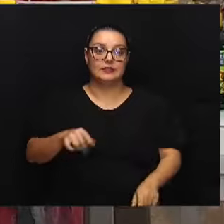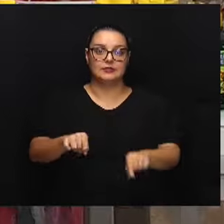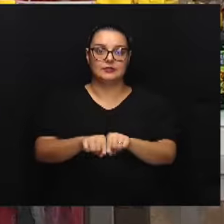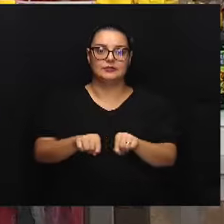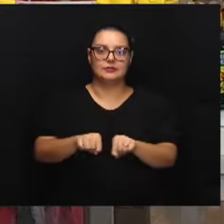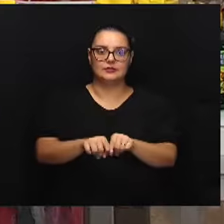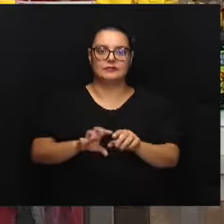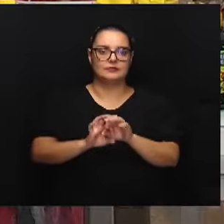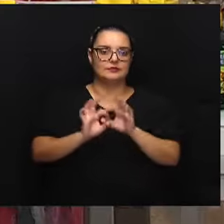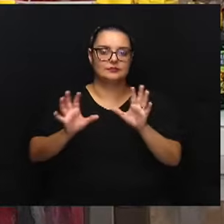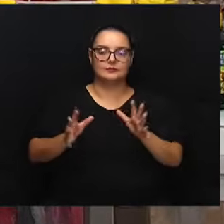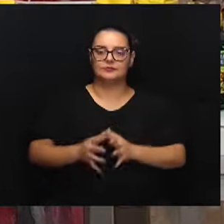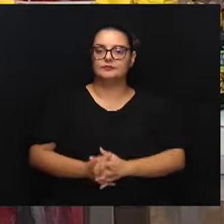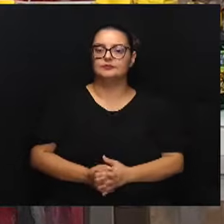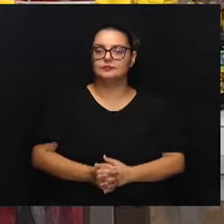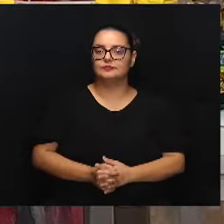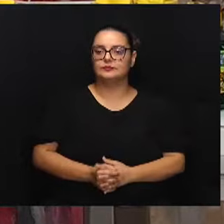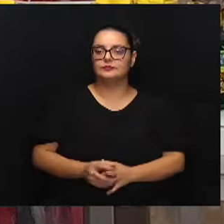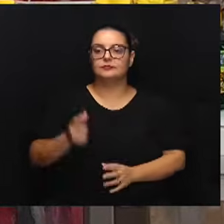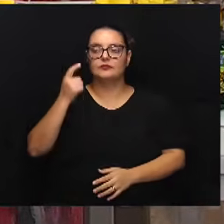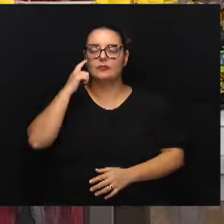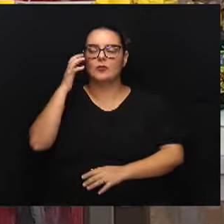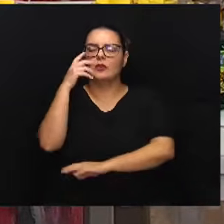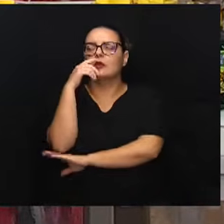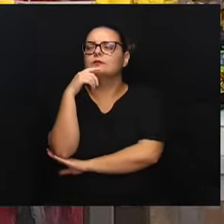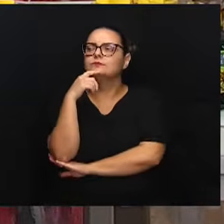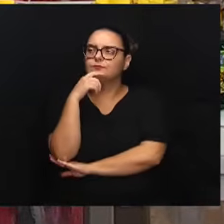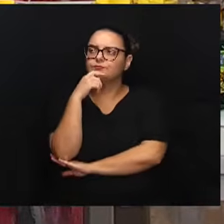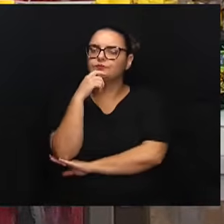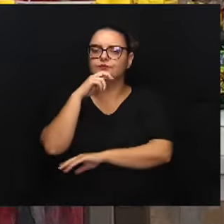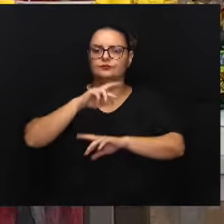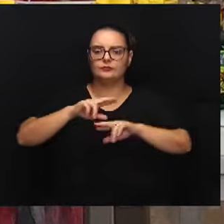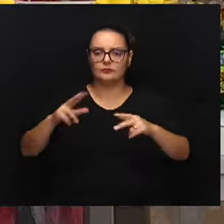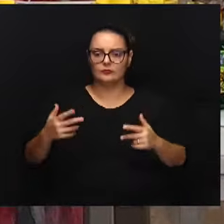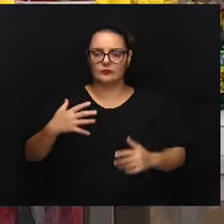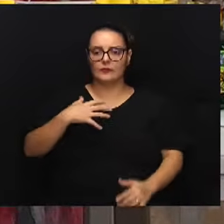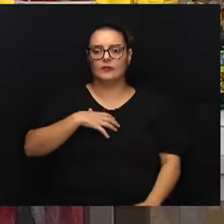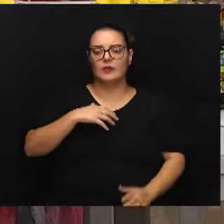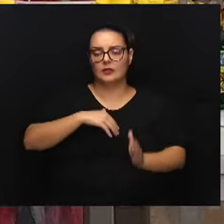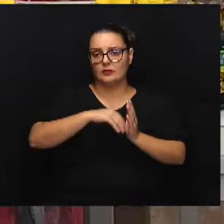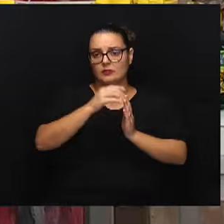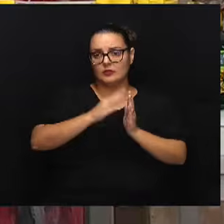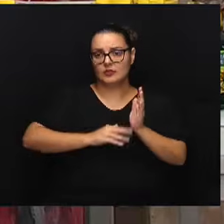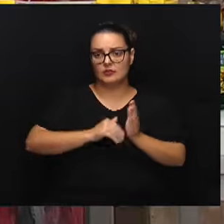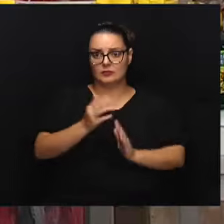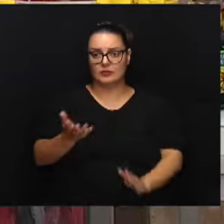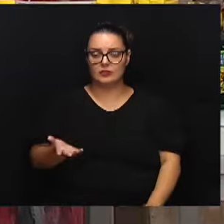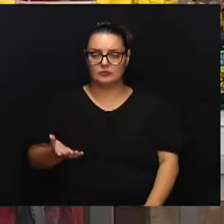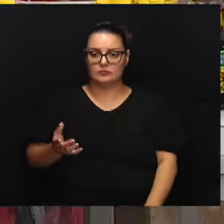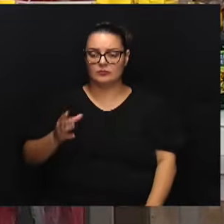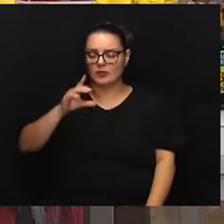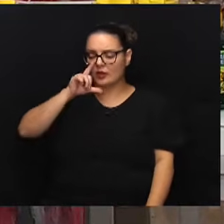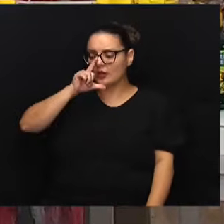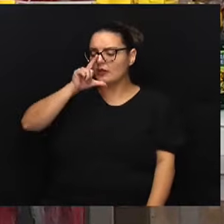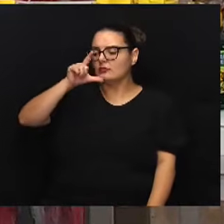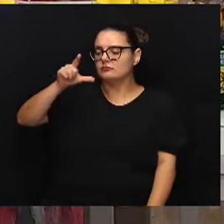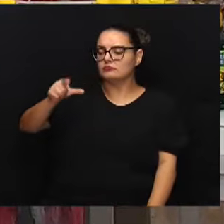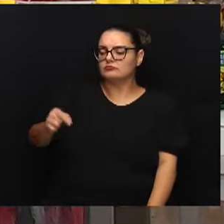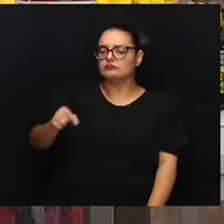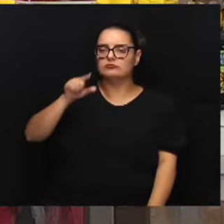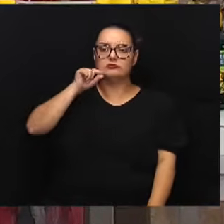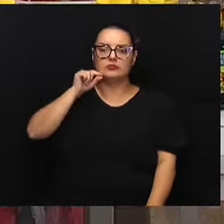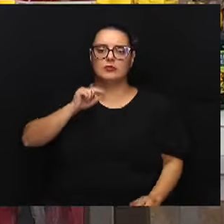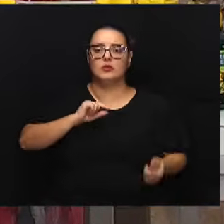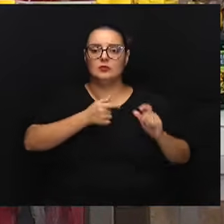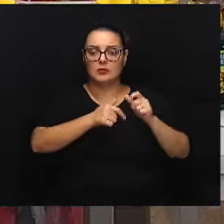pode ficar à vontade. Só que aí eu vou pensar, a gente tem várias formas de pintar esse quadro, né? A gente vai pintar o tucano de uma forma meio tradicional, só que